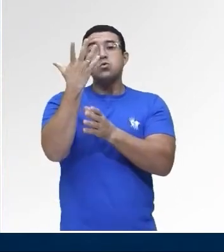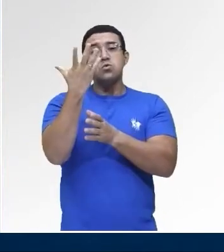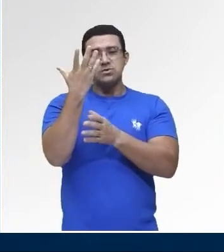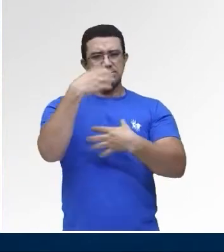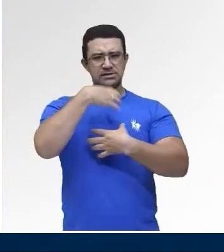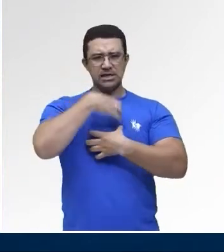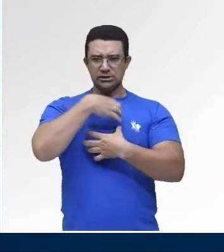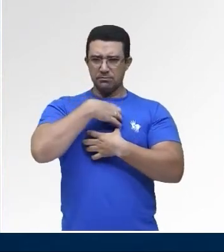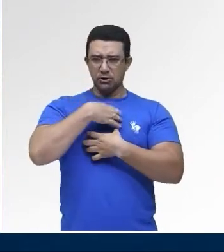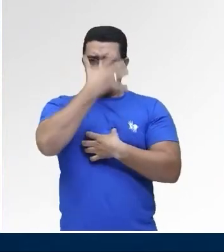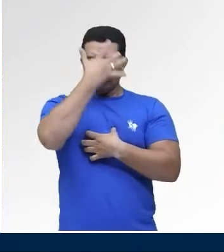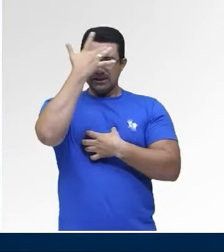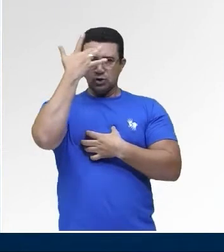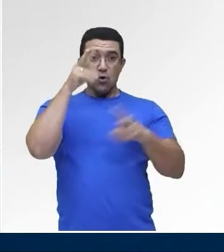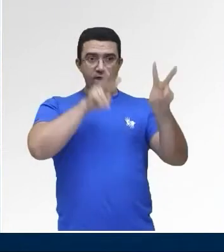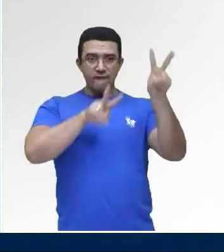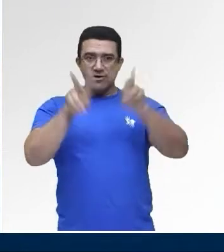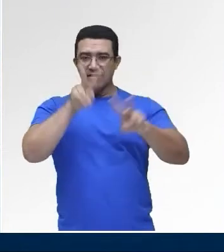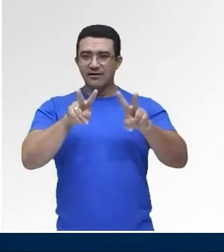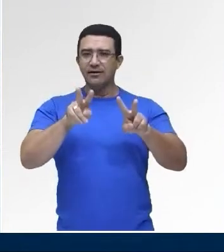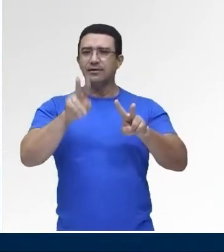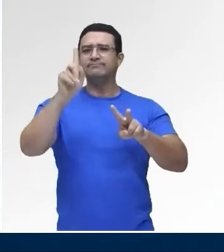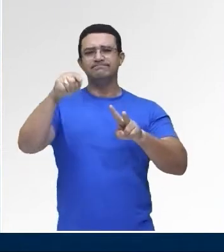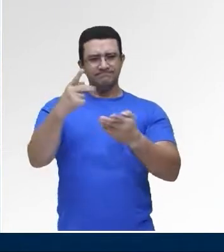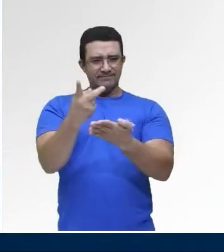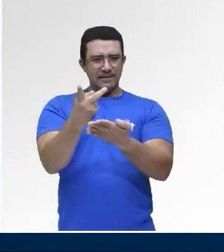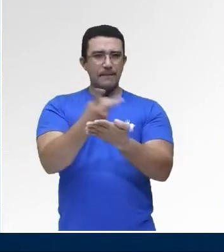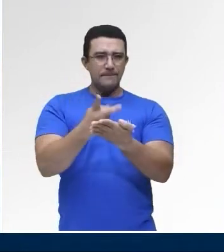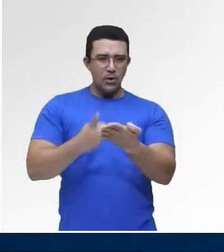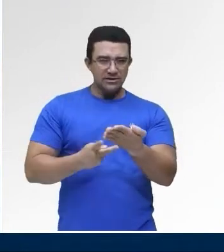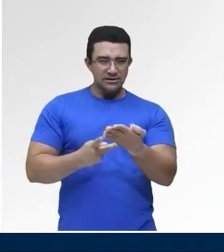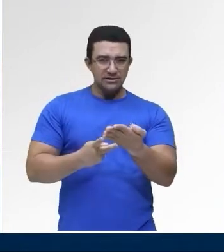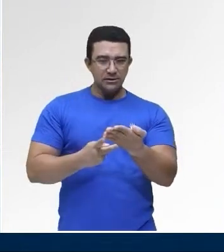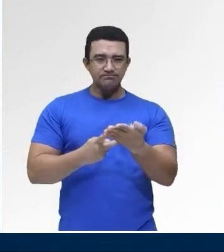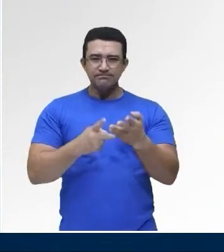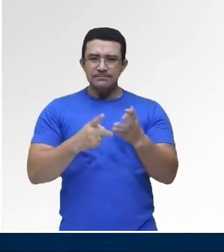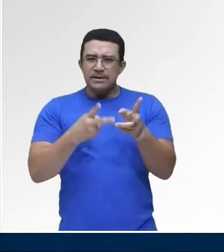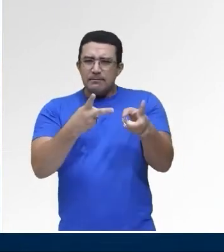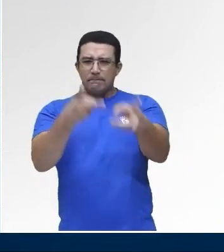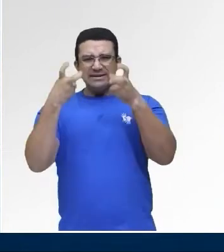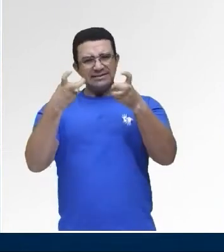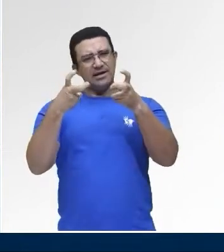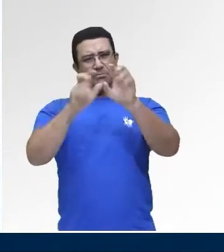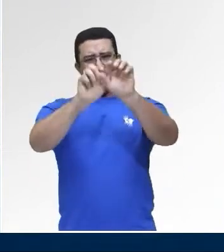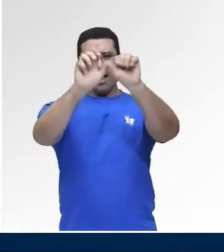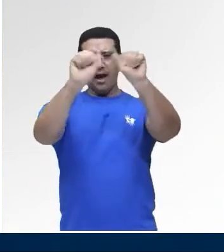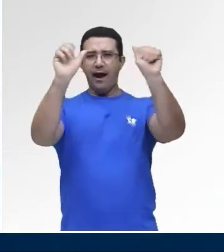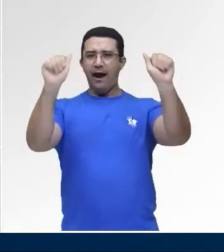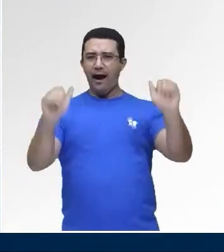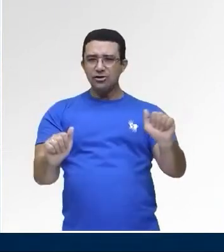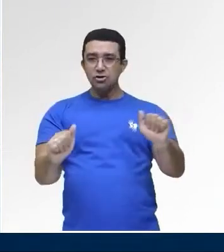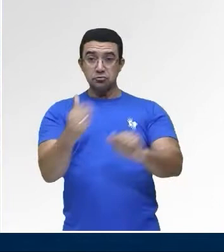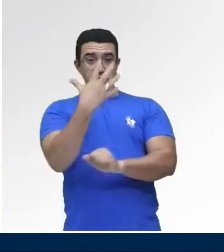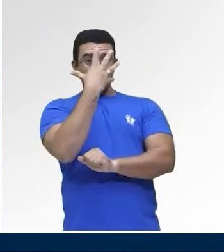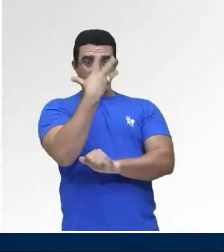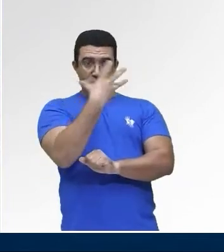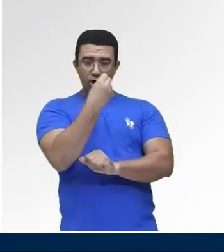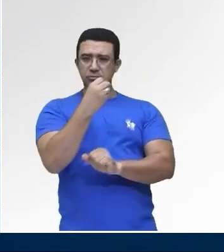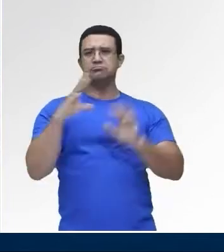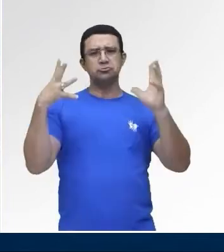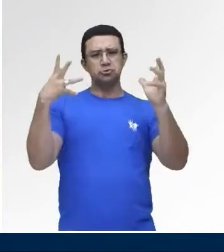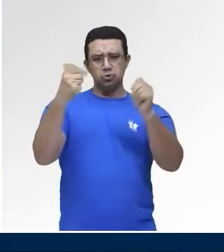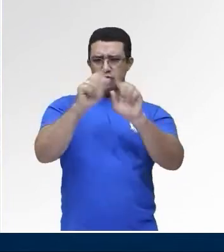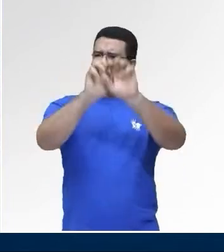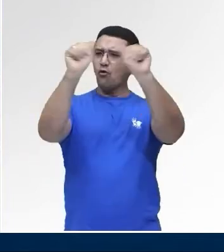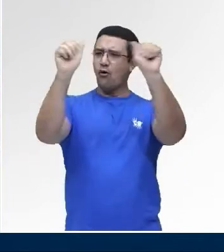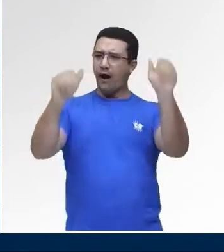Então, isso é poesia. A gente enxerga arte nessa imagem, né? Então, tudo aquilo que é arte, ele vai despertar